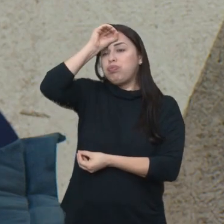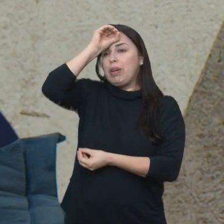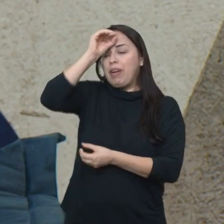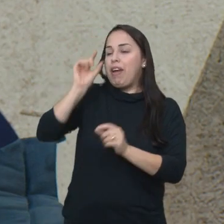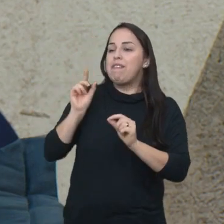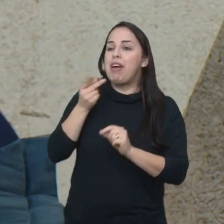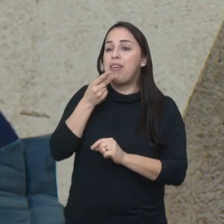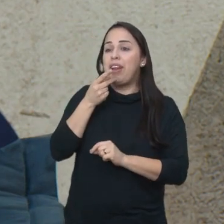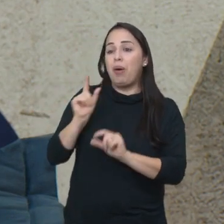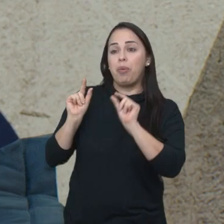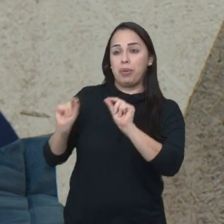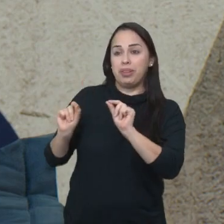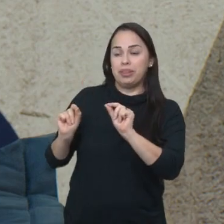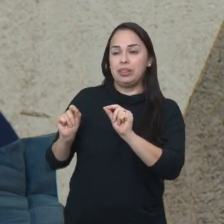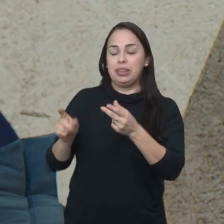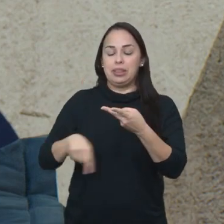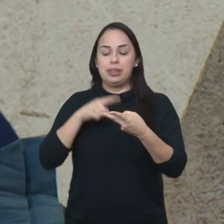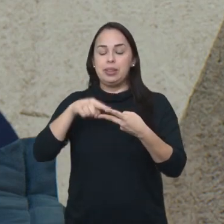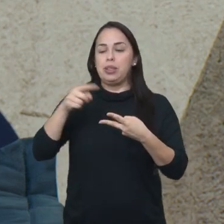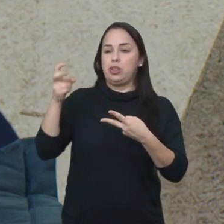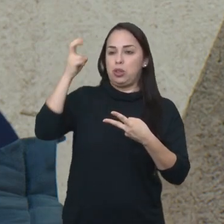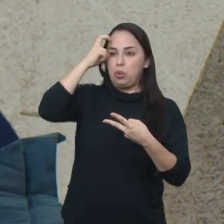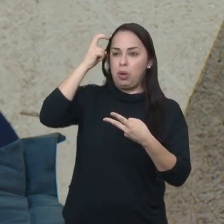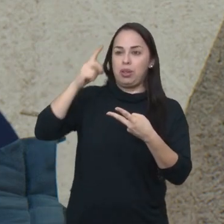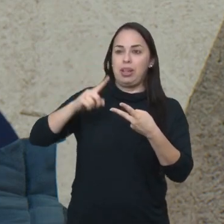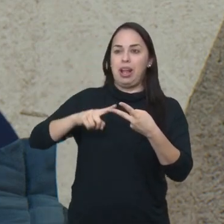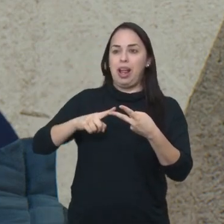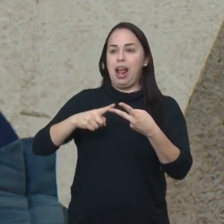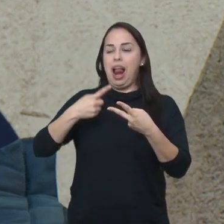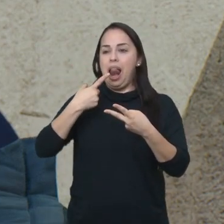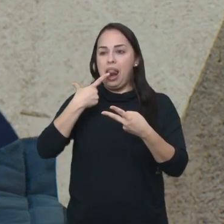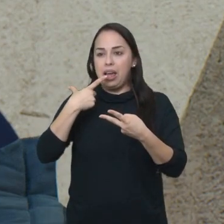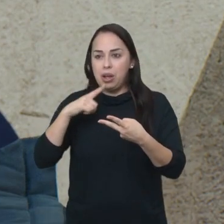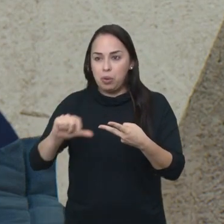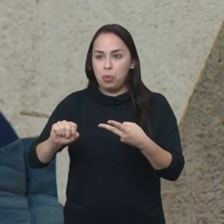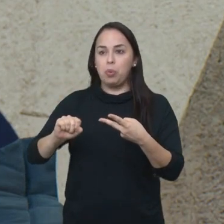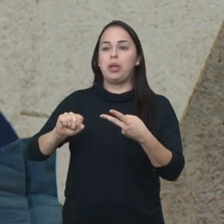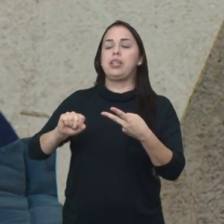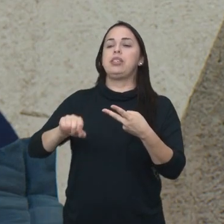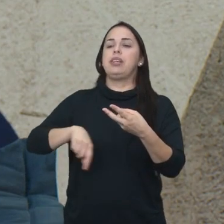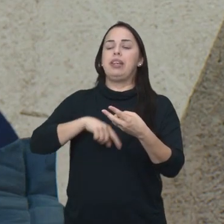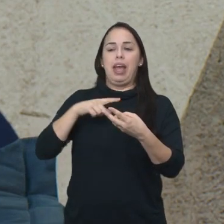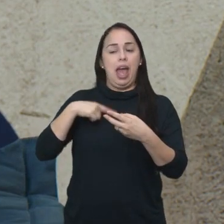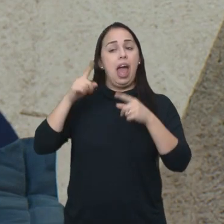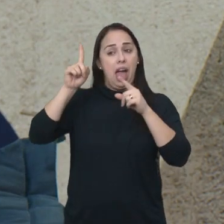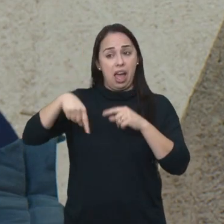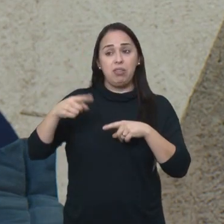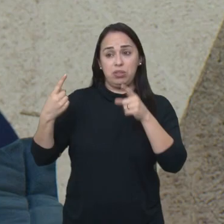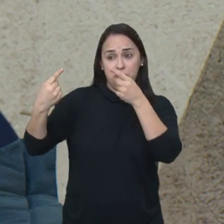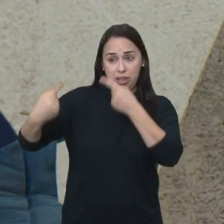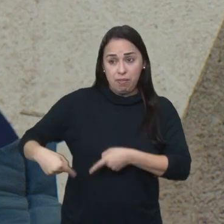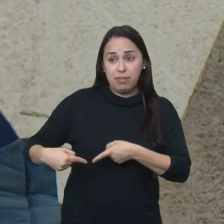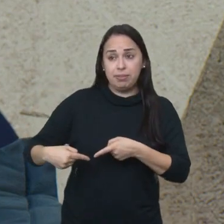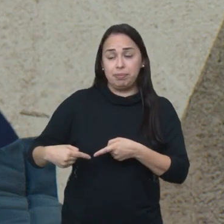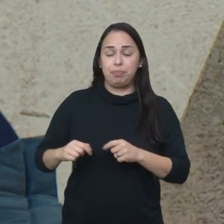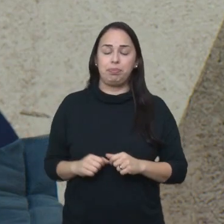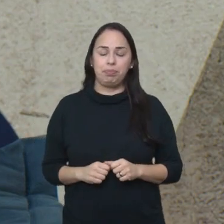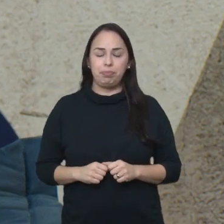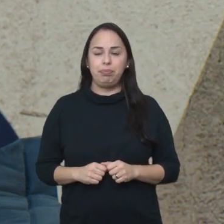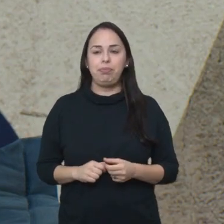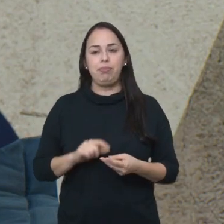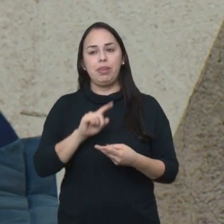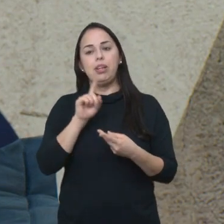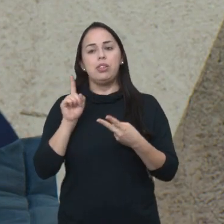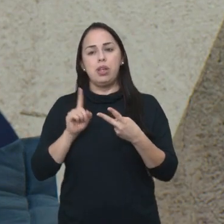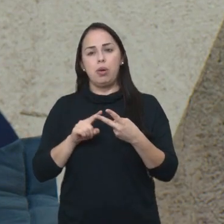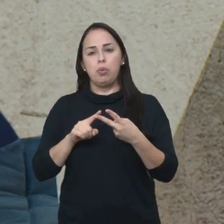interpretação, desde questões culturais a questões linguísticas. Então, isso é um grande desafio, né?